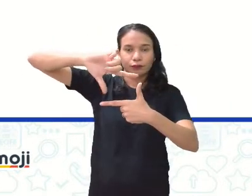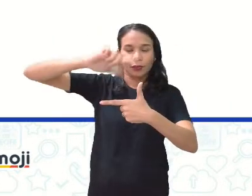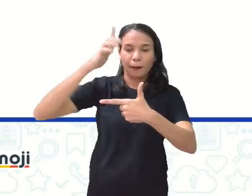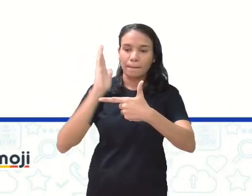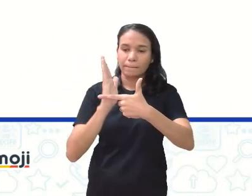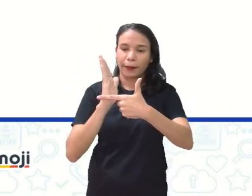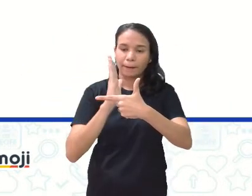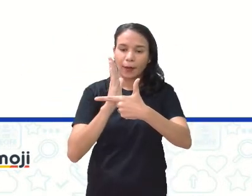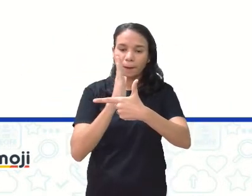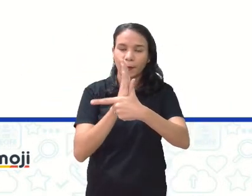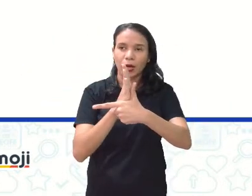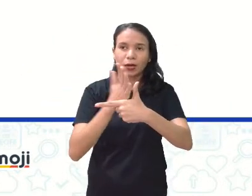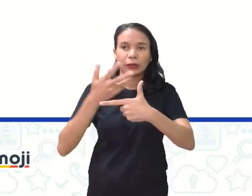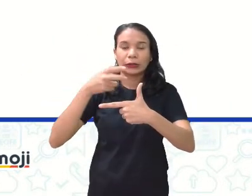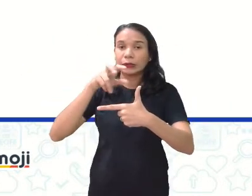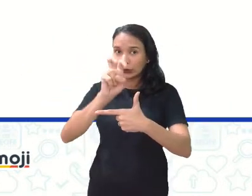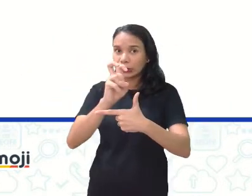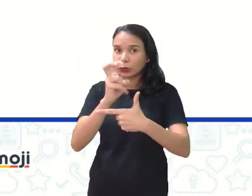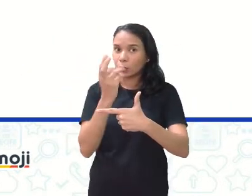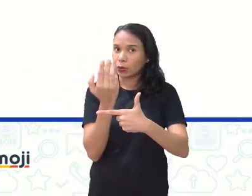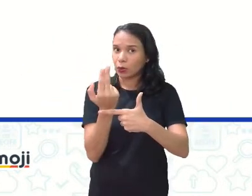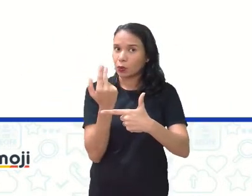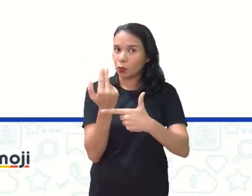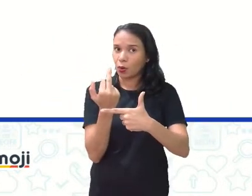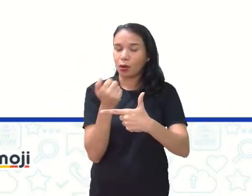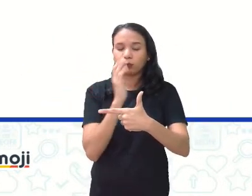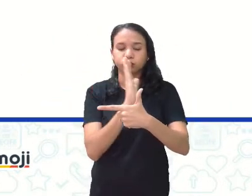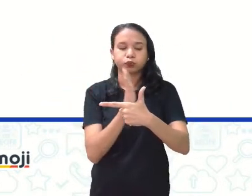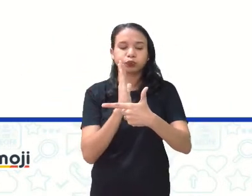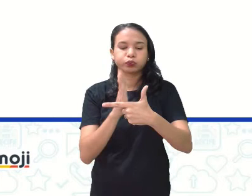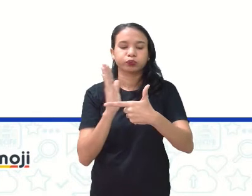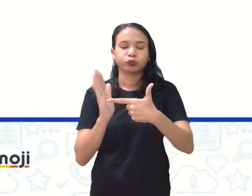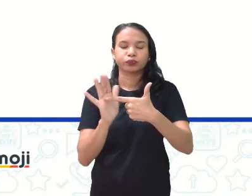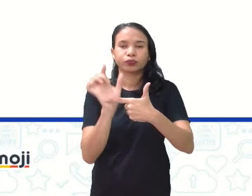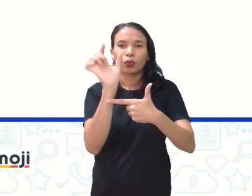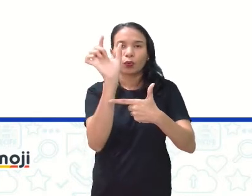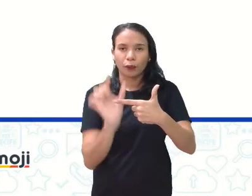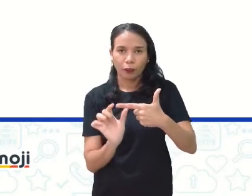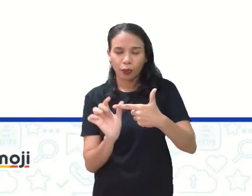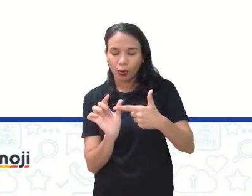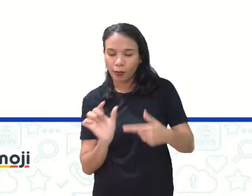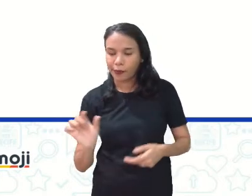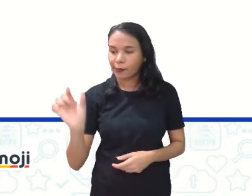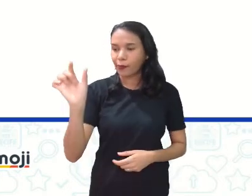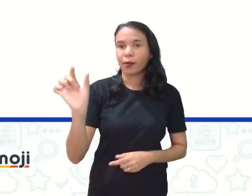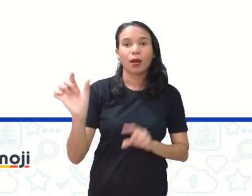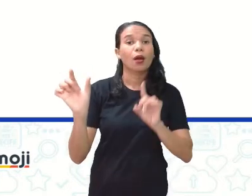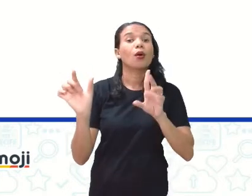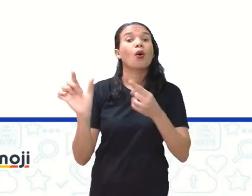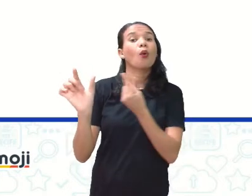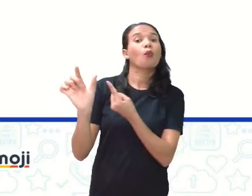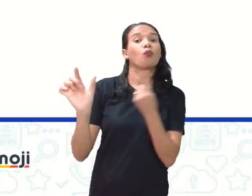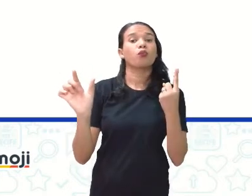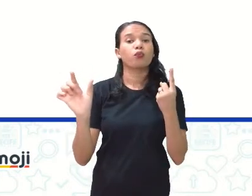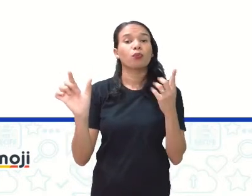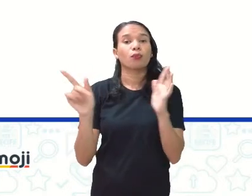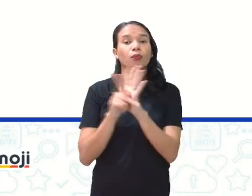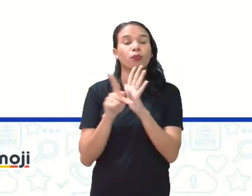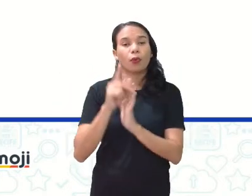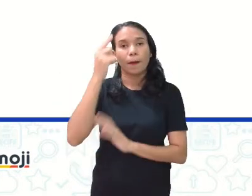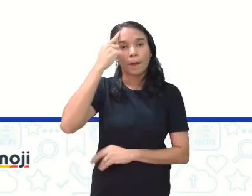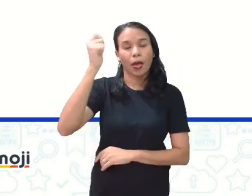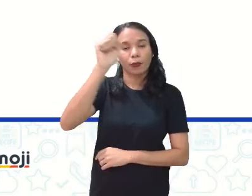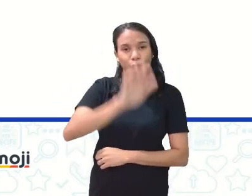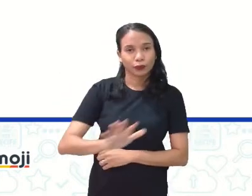5 partes iguais, tá? Cada pedacinho desse aí representa uma parte em relação ao